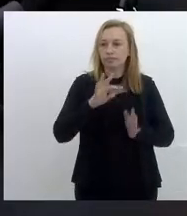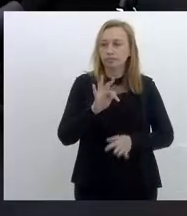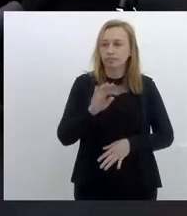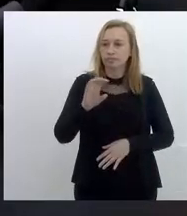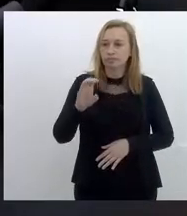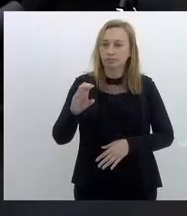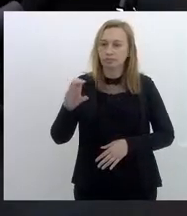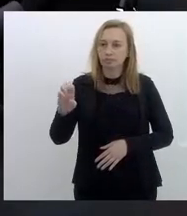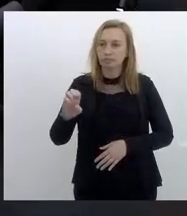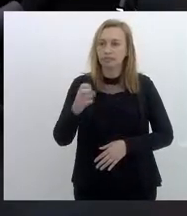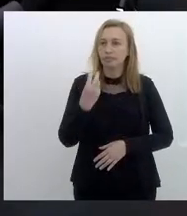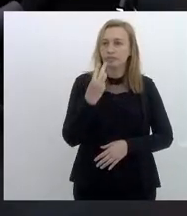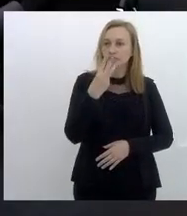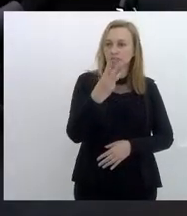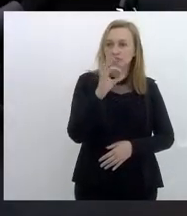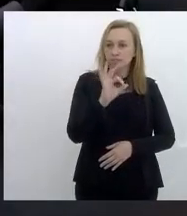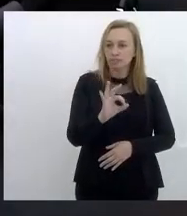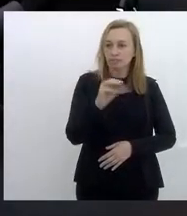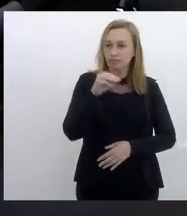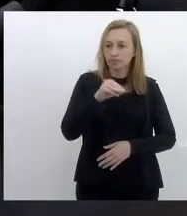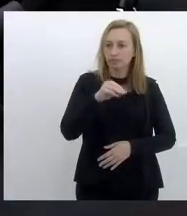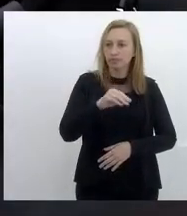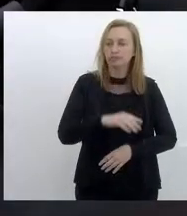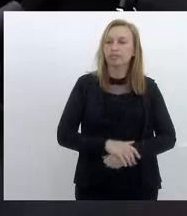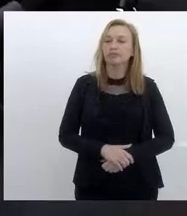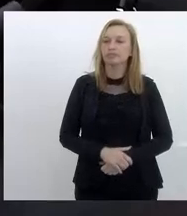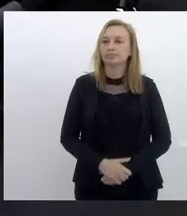o seu dispõe de 3 minutos